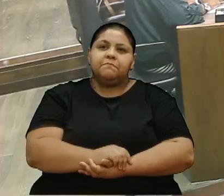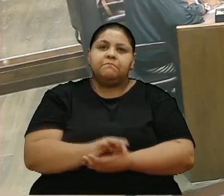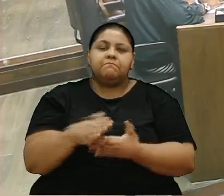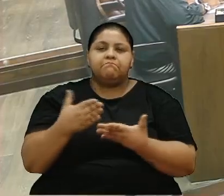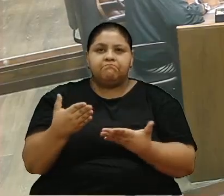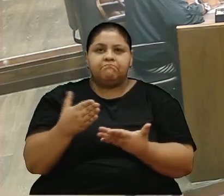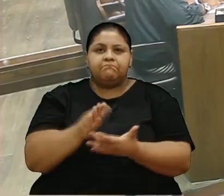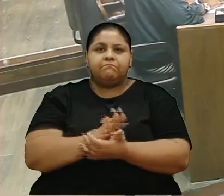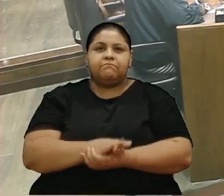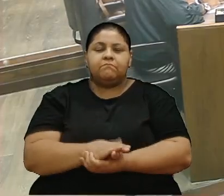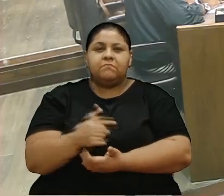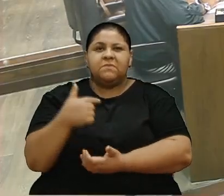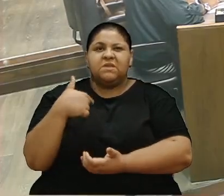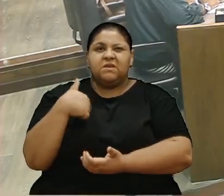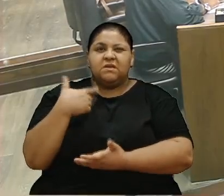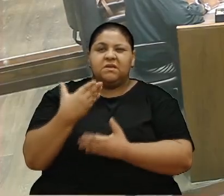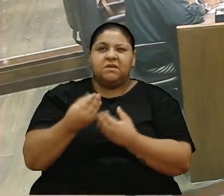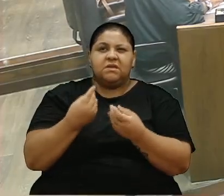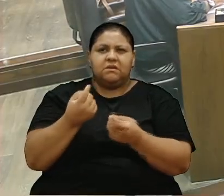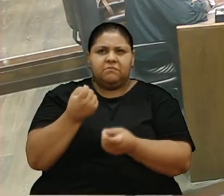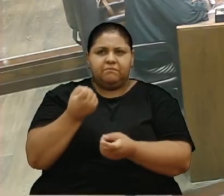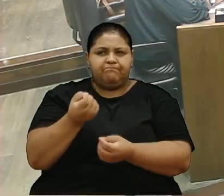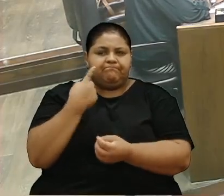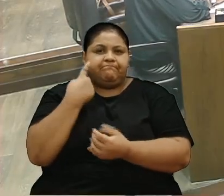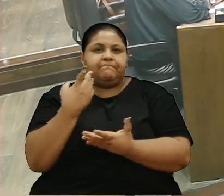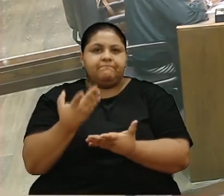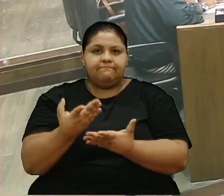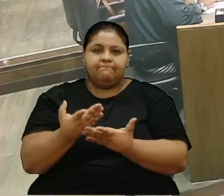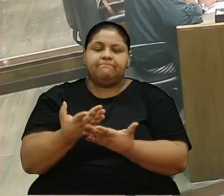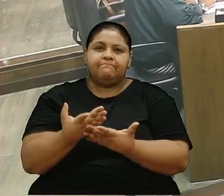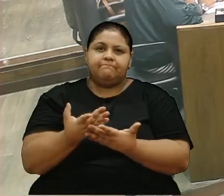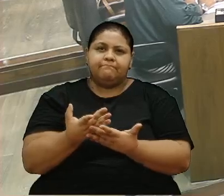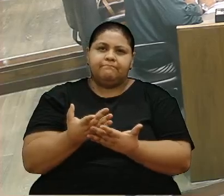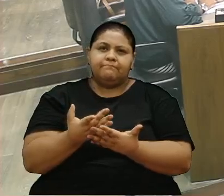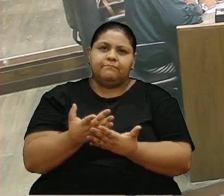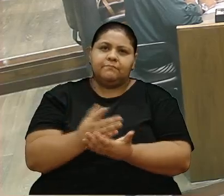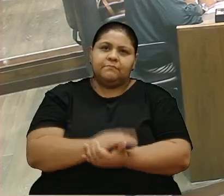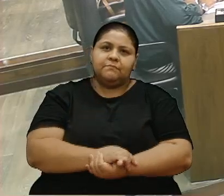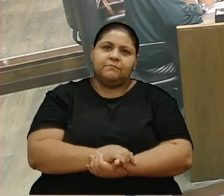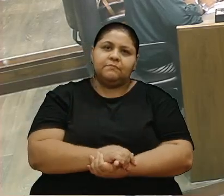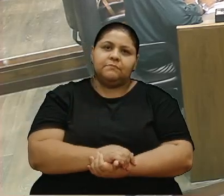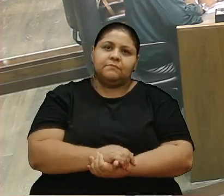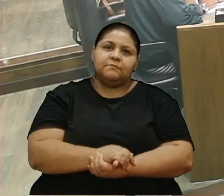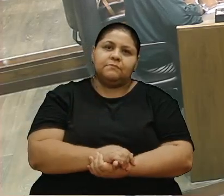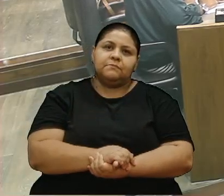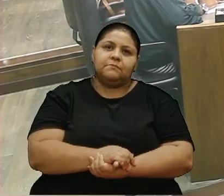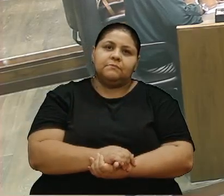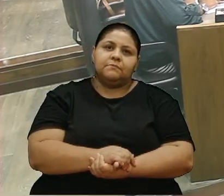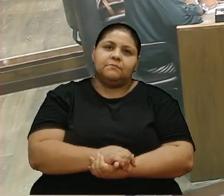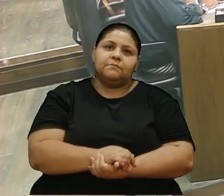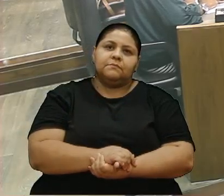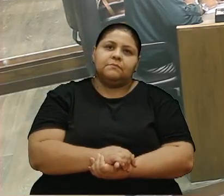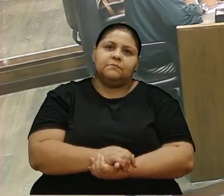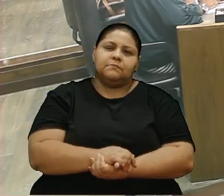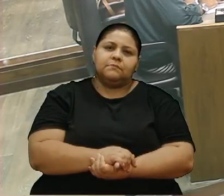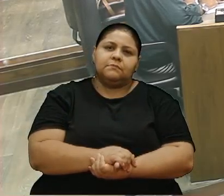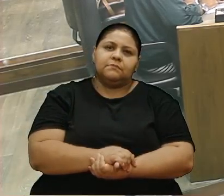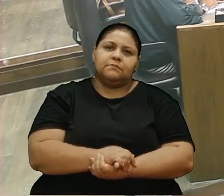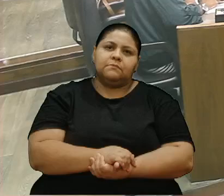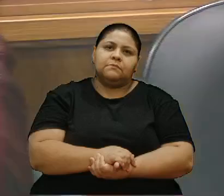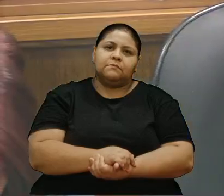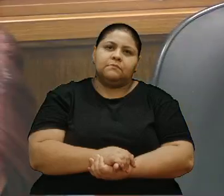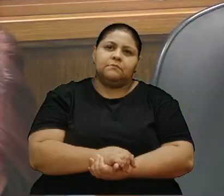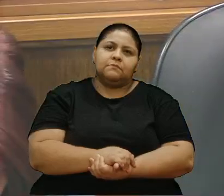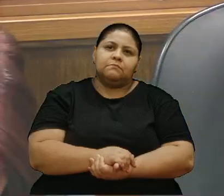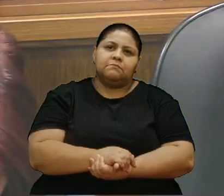Então, me causa um pouco de estranheza. Vou pedir a parte. Não me concentra.